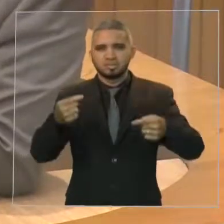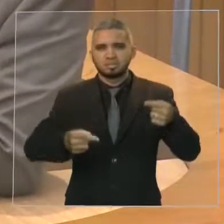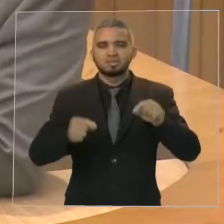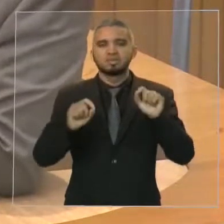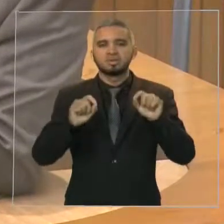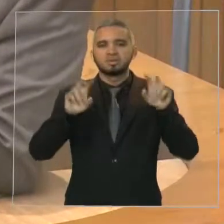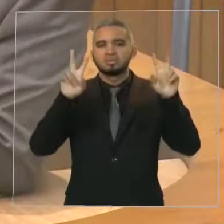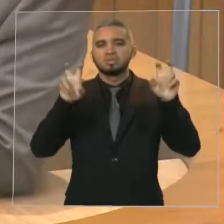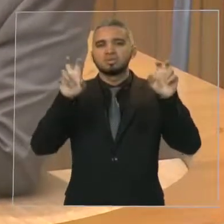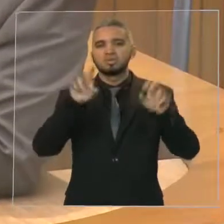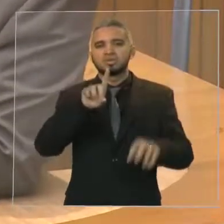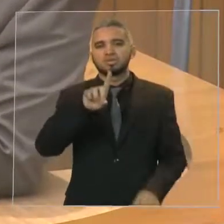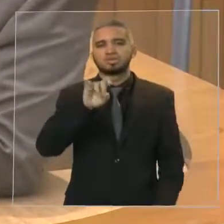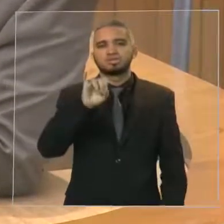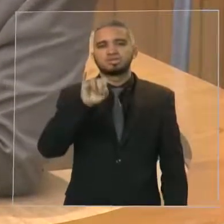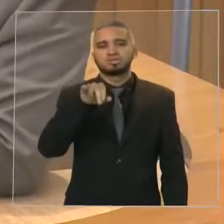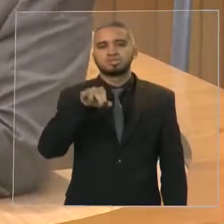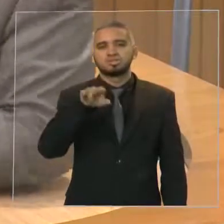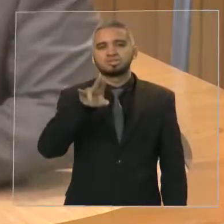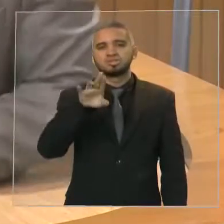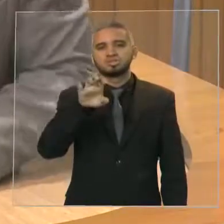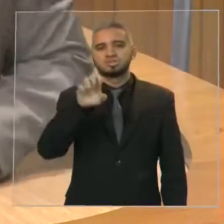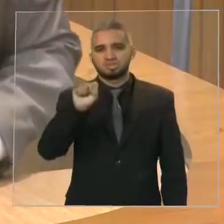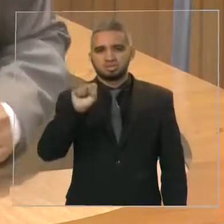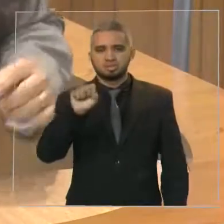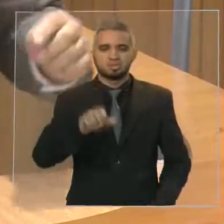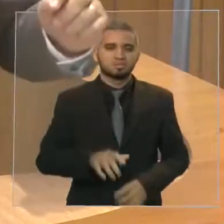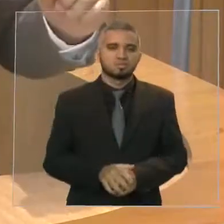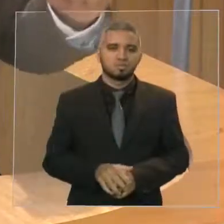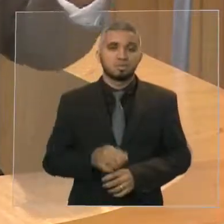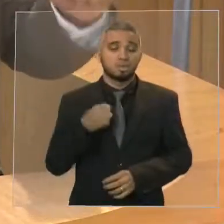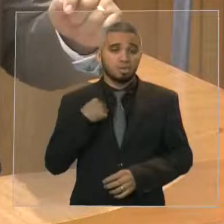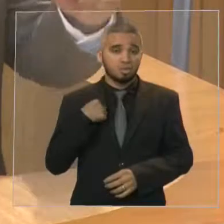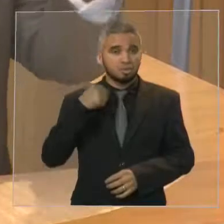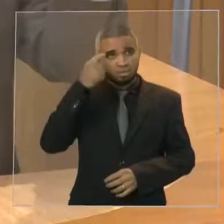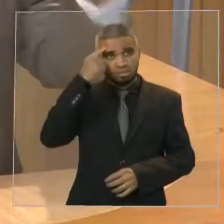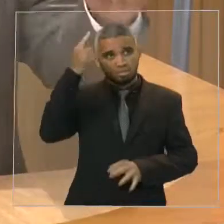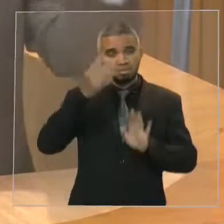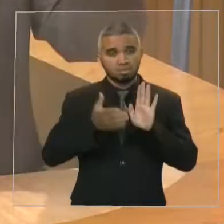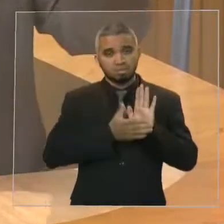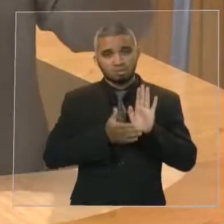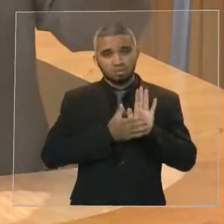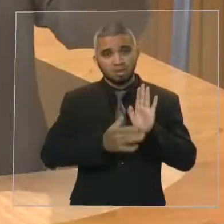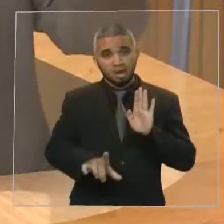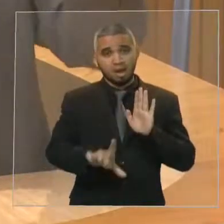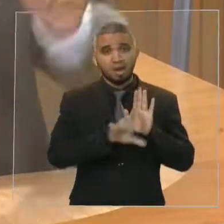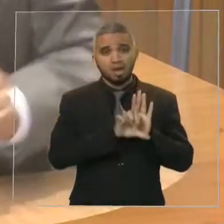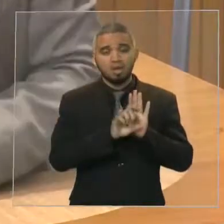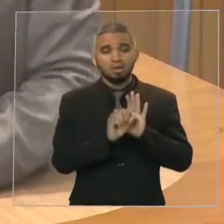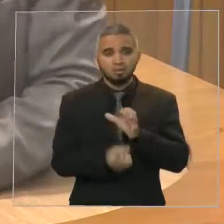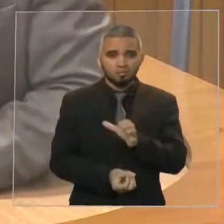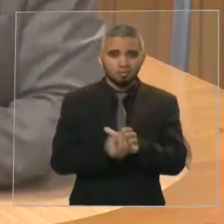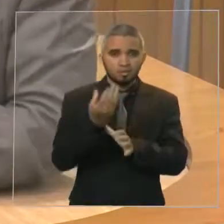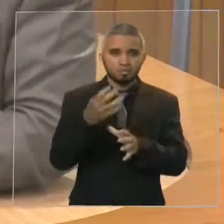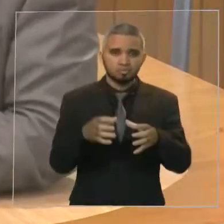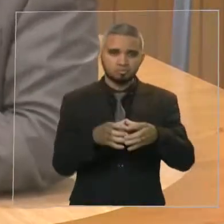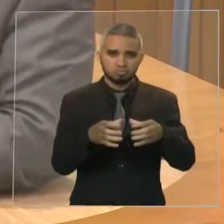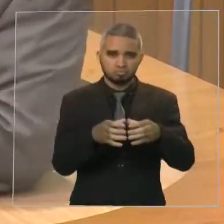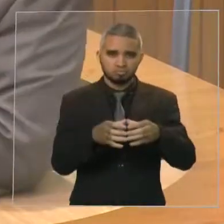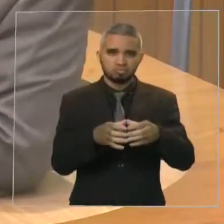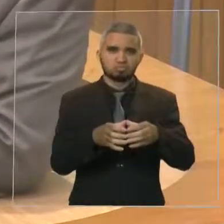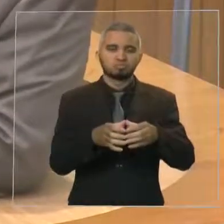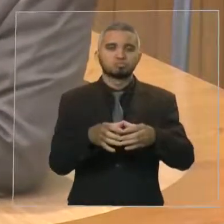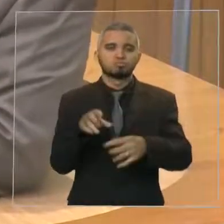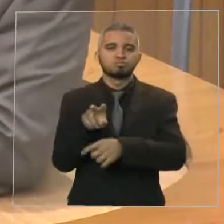Baixada Maranhense. Eu fui autor da lei que criou a Frente Parlamentar em Defesa